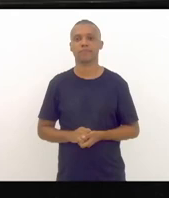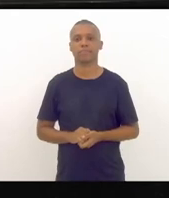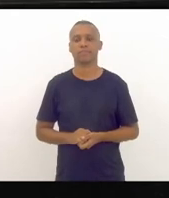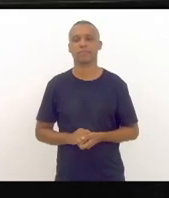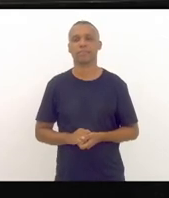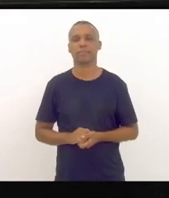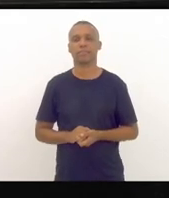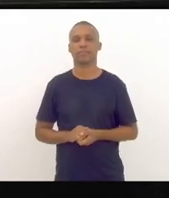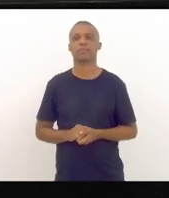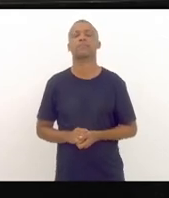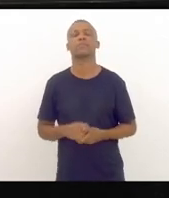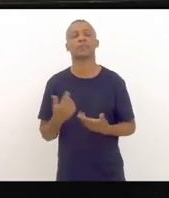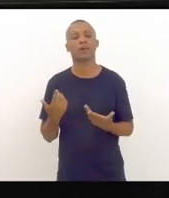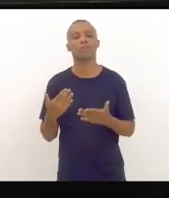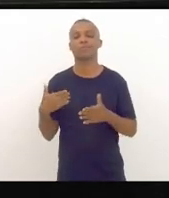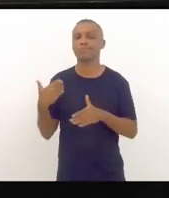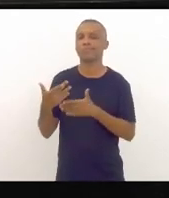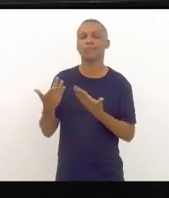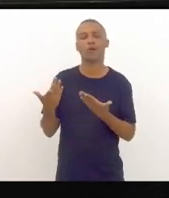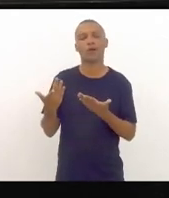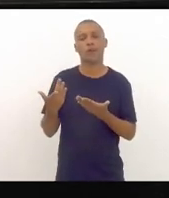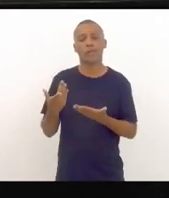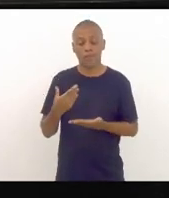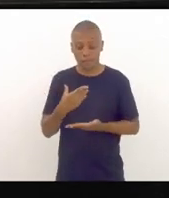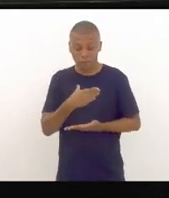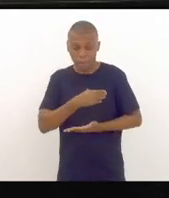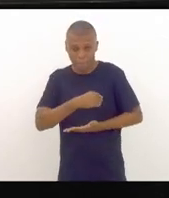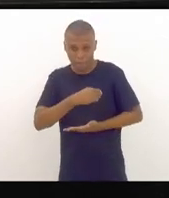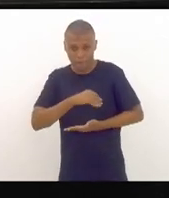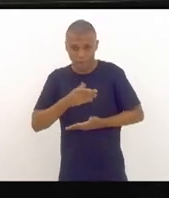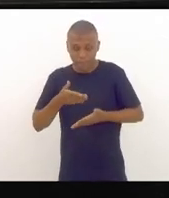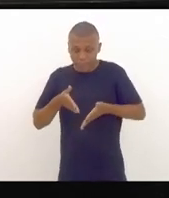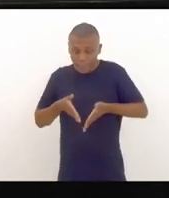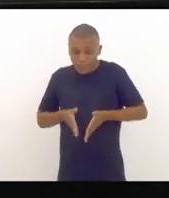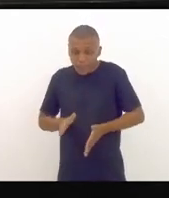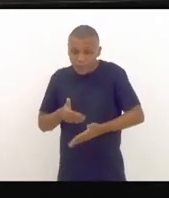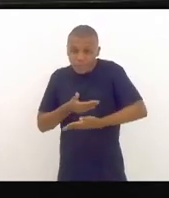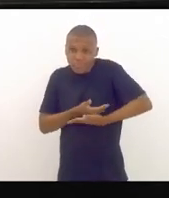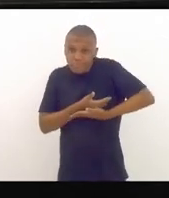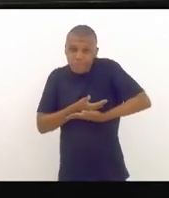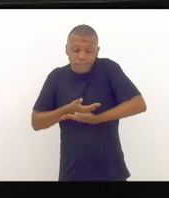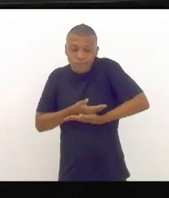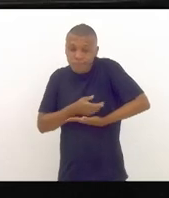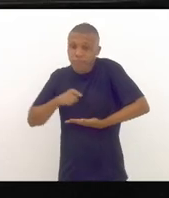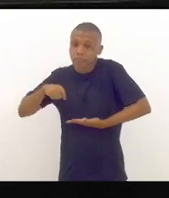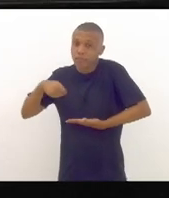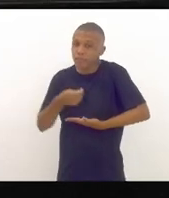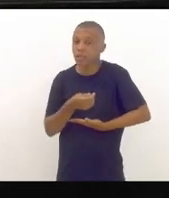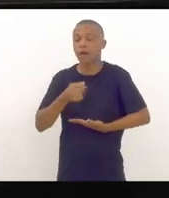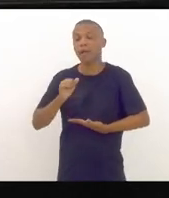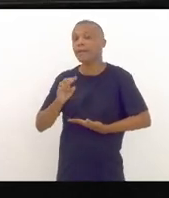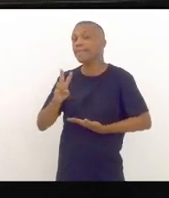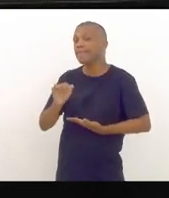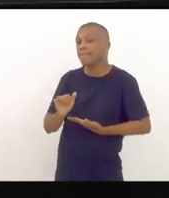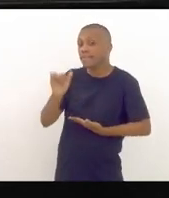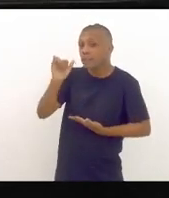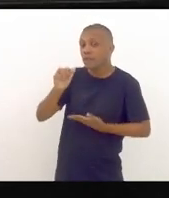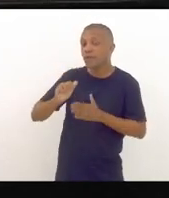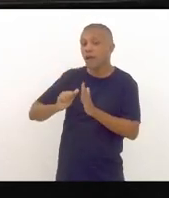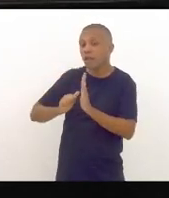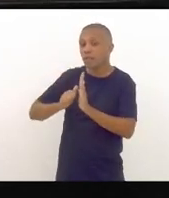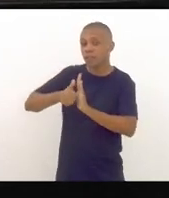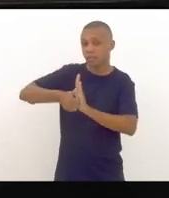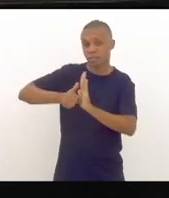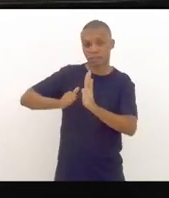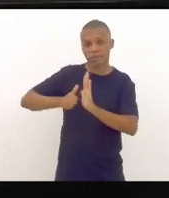Eu tive uma filhinha, nasceu uma filhinha há 17 anos, que se chama Ive, com síndrome de Down. Já tinha